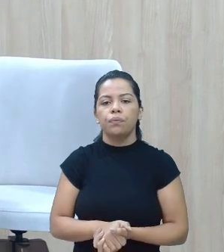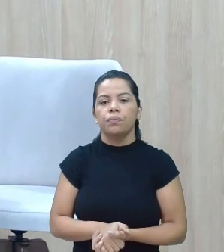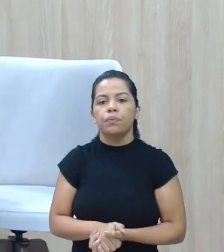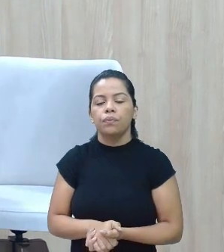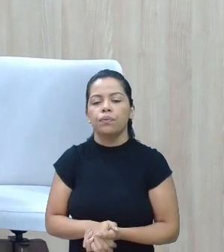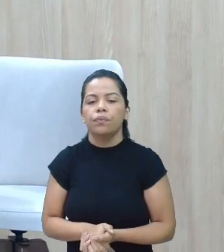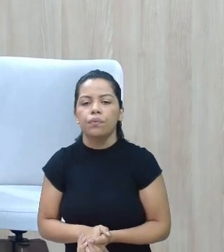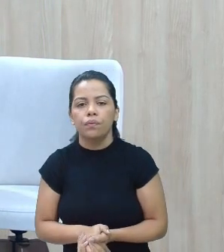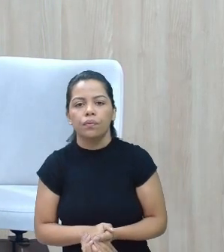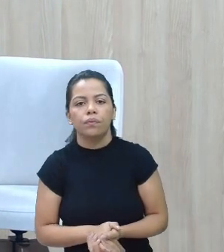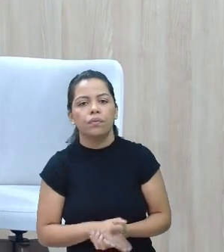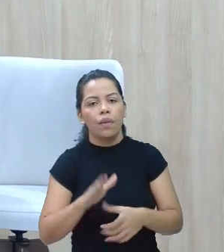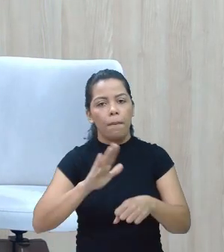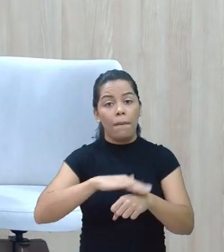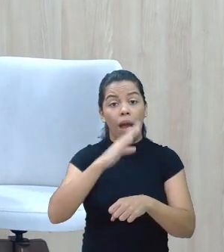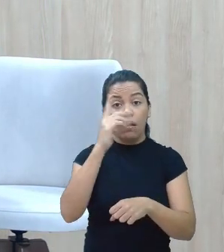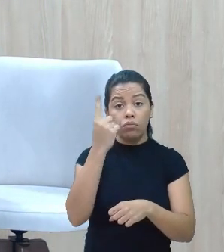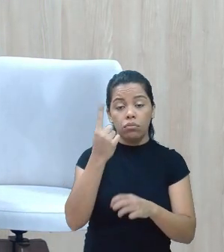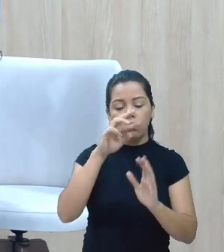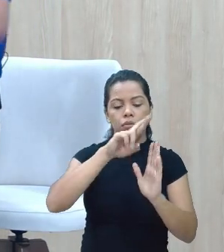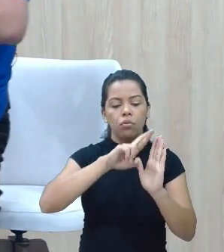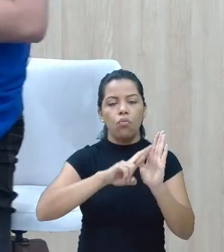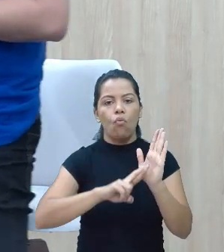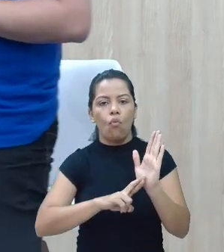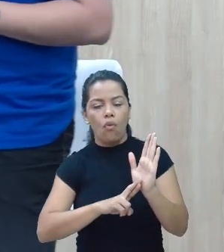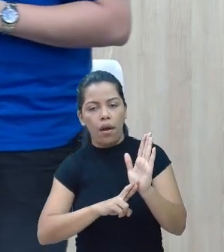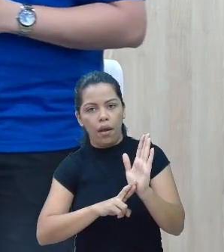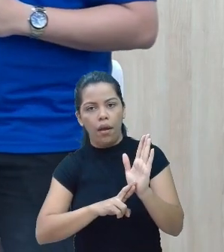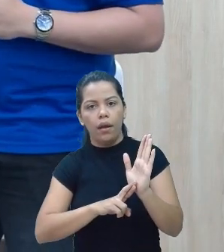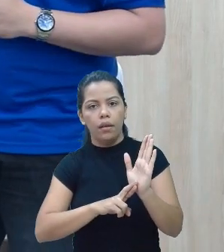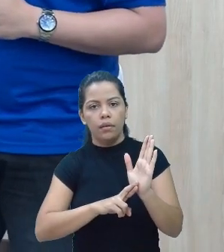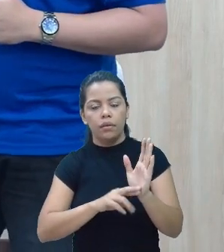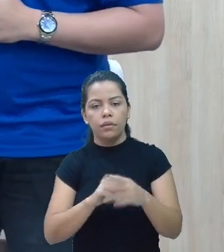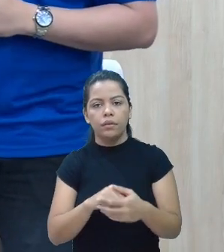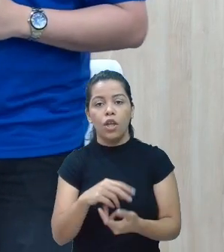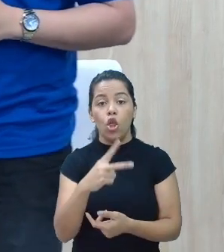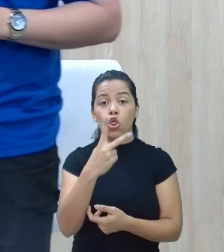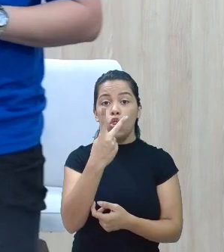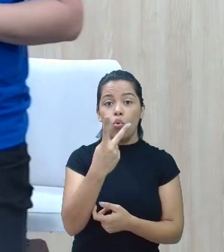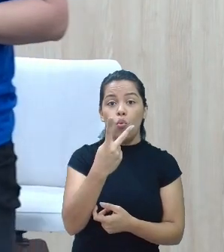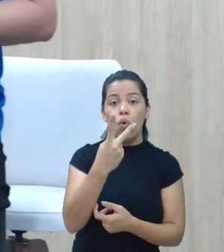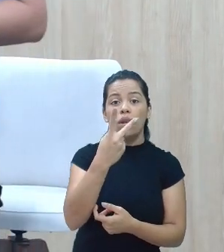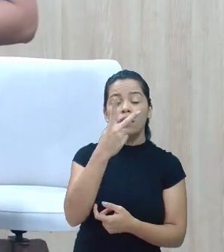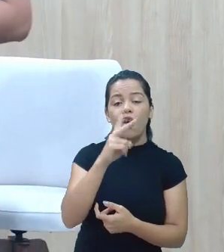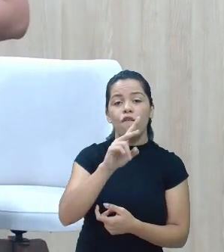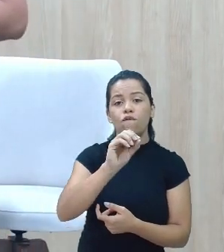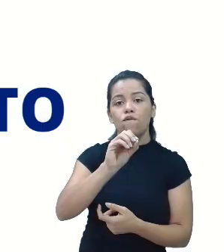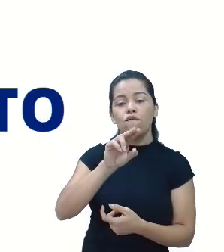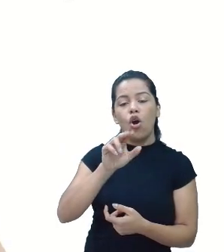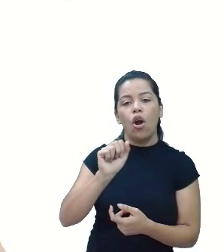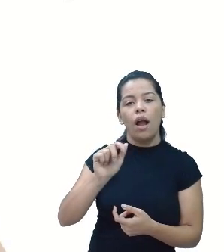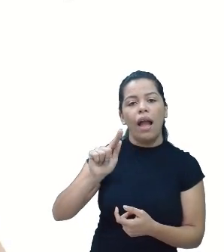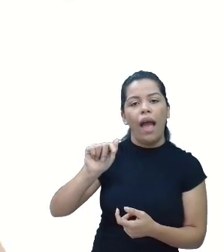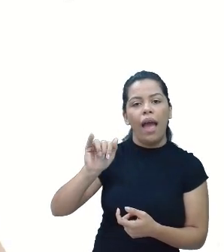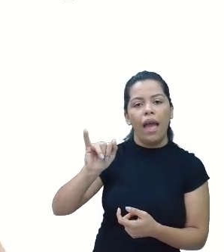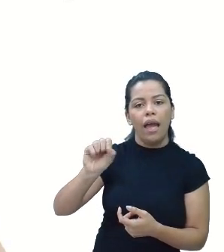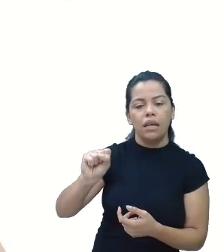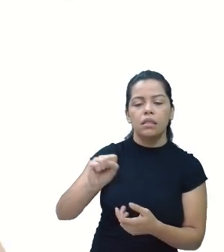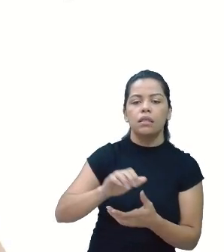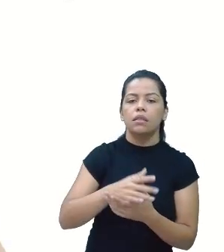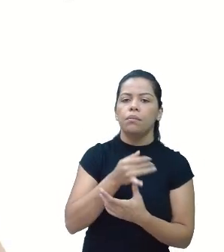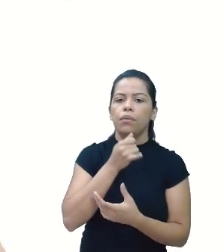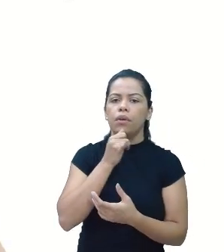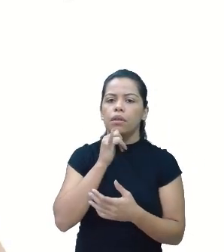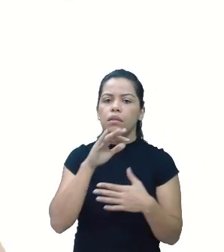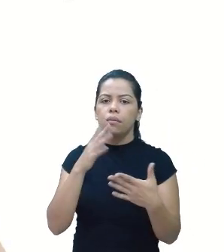lá. Mais uma regrinha, 2 vogais. Quando é que a gente usa 2 vogais aqui? Quando a gente, por